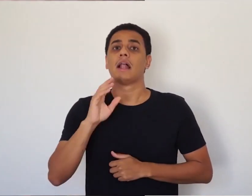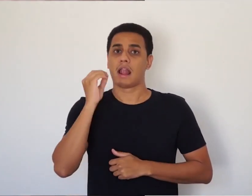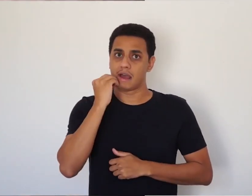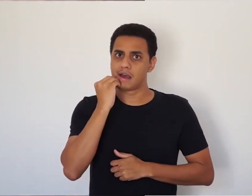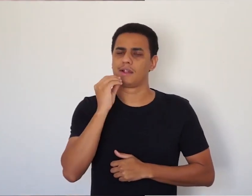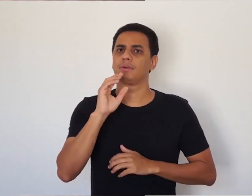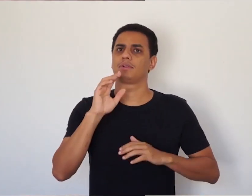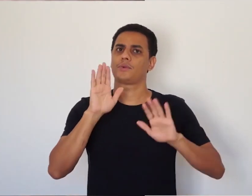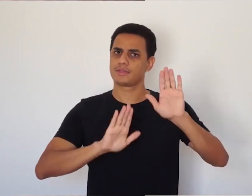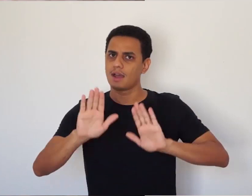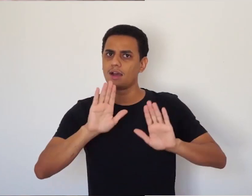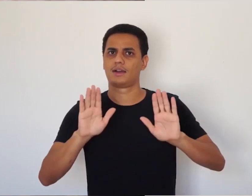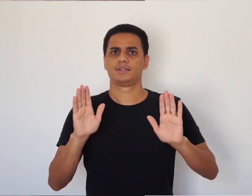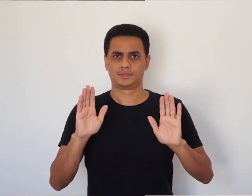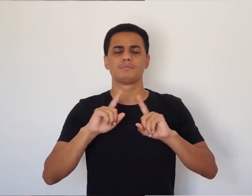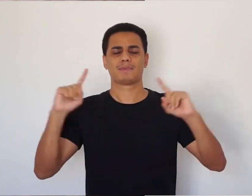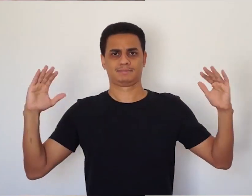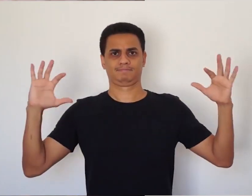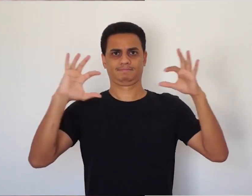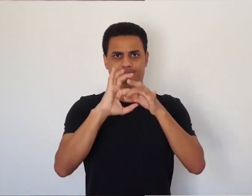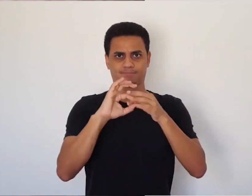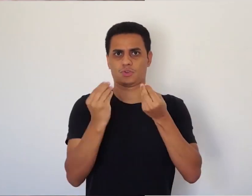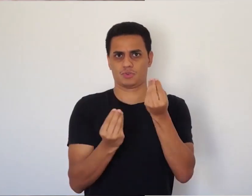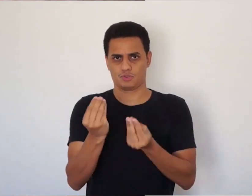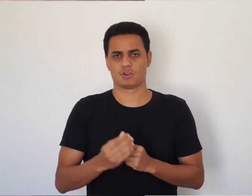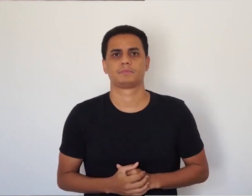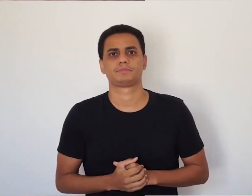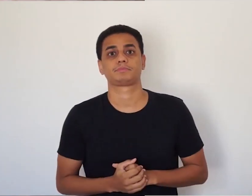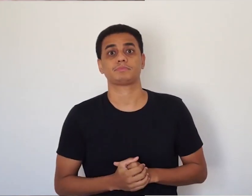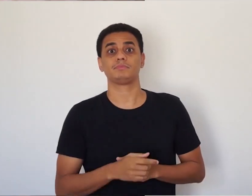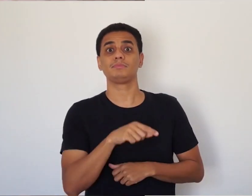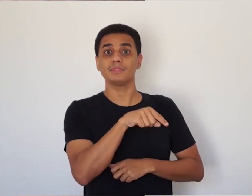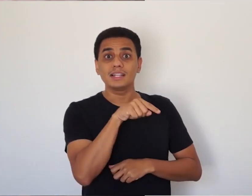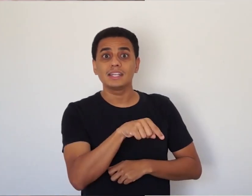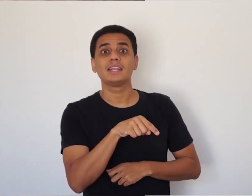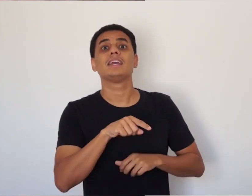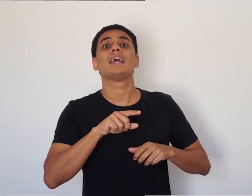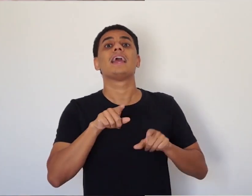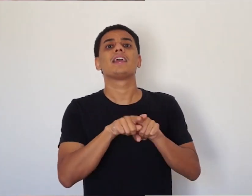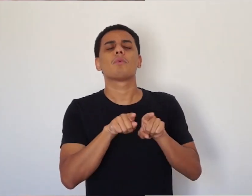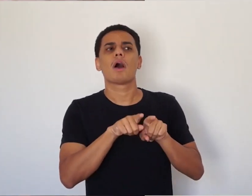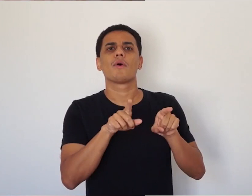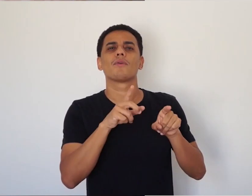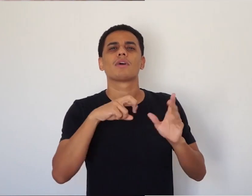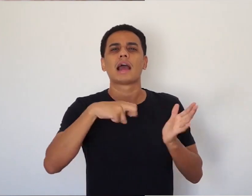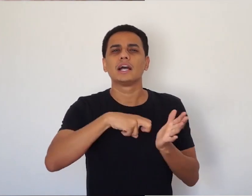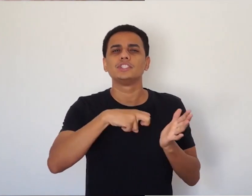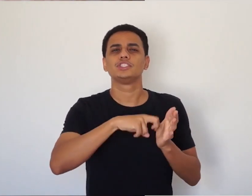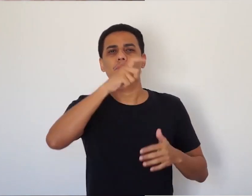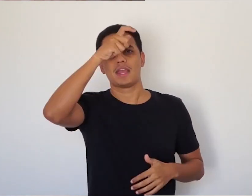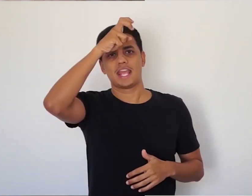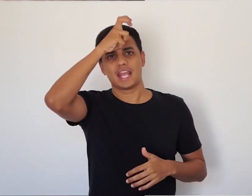fazer isso com todo temor e tremor, mas a primeira Páscoa, ela foi vivida dentro do contexto de execução de juízo para com